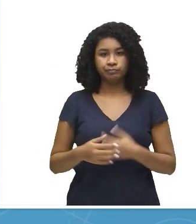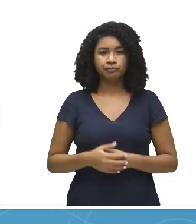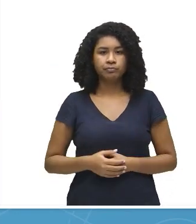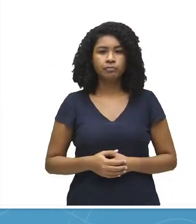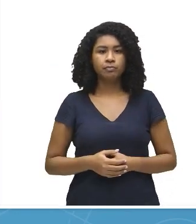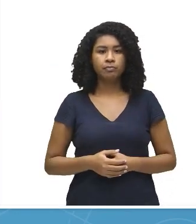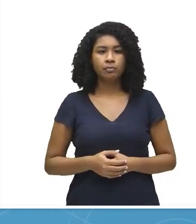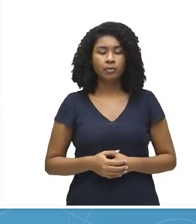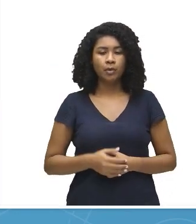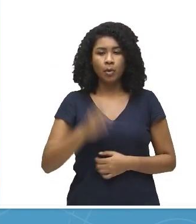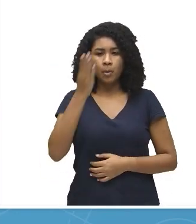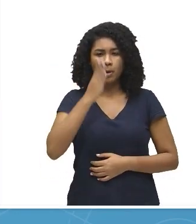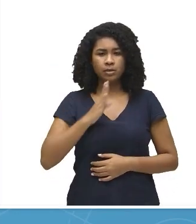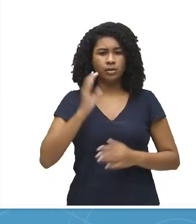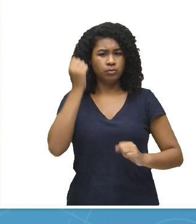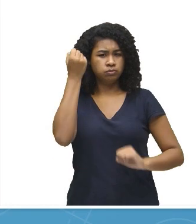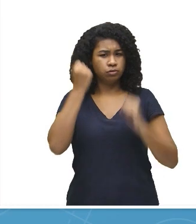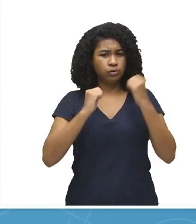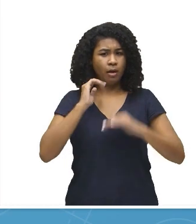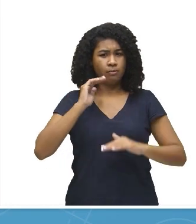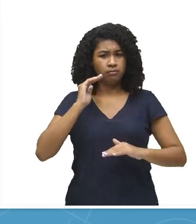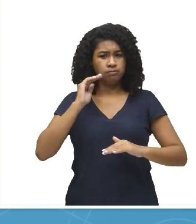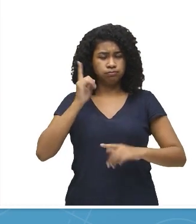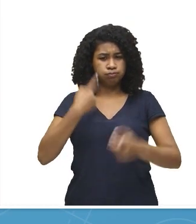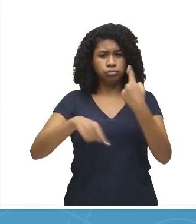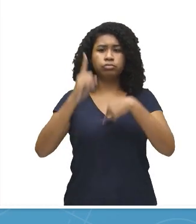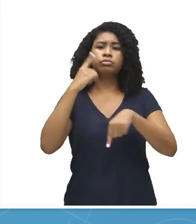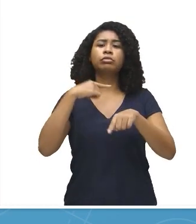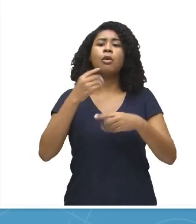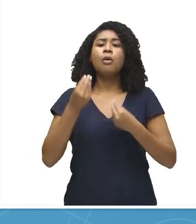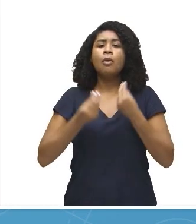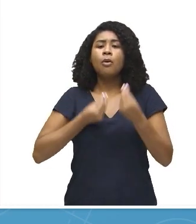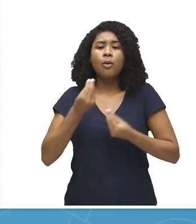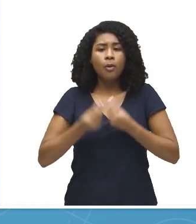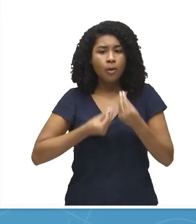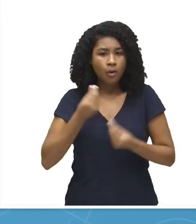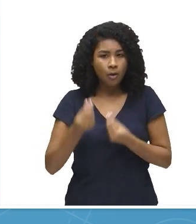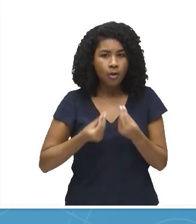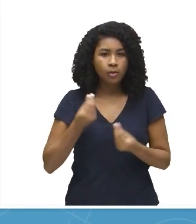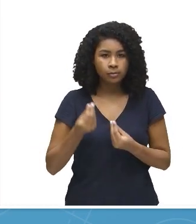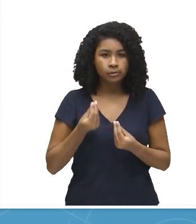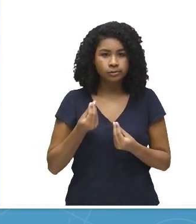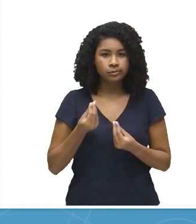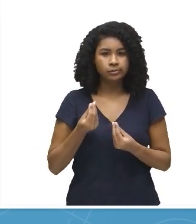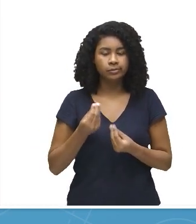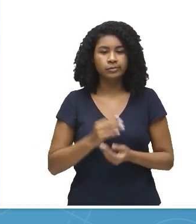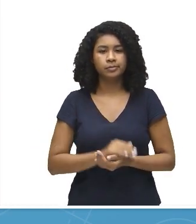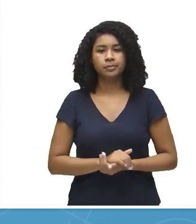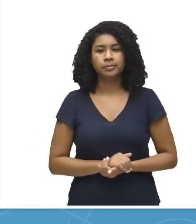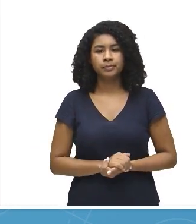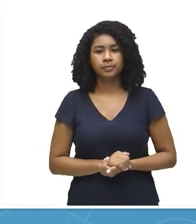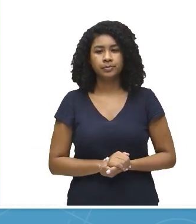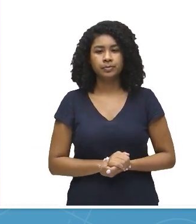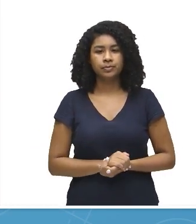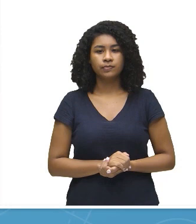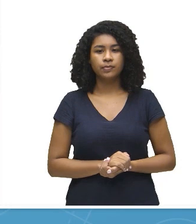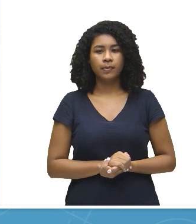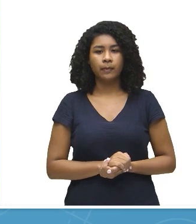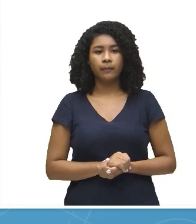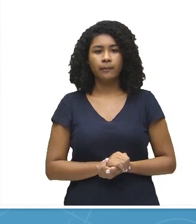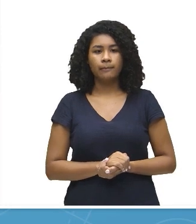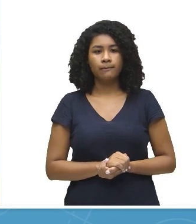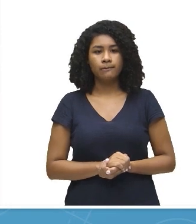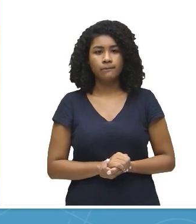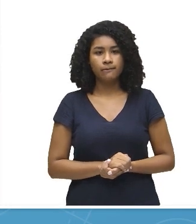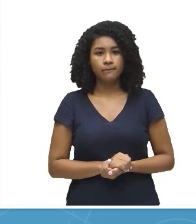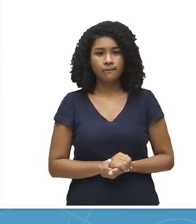que o Brasil ele se industrializasse, né? O que atraiu aqui no nosso país a chegada da atividade da